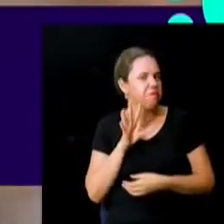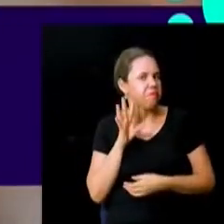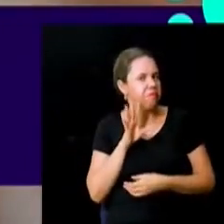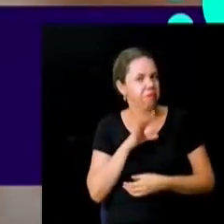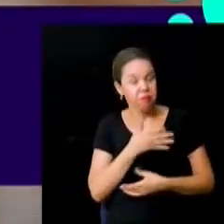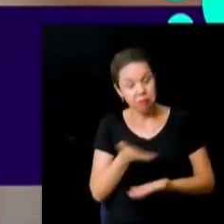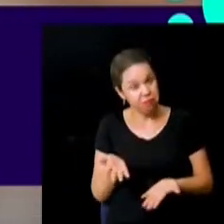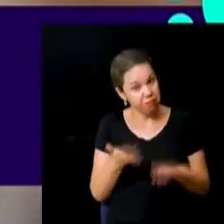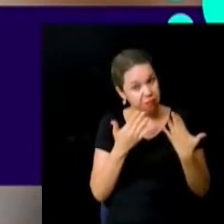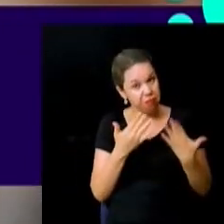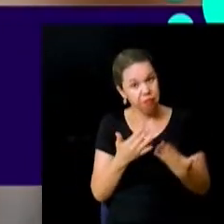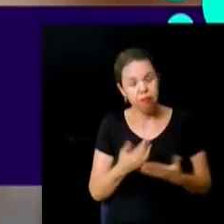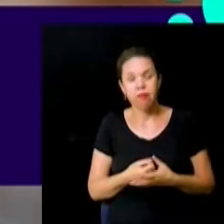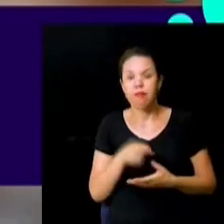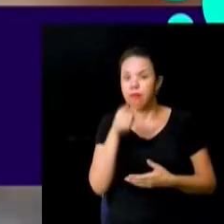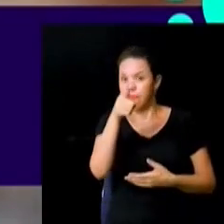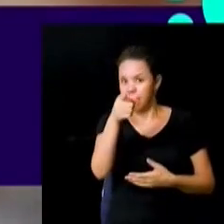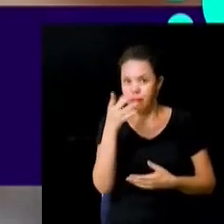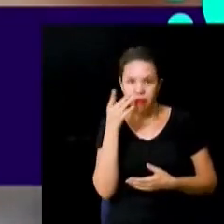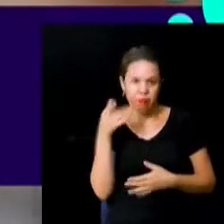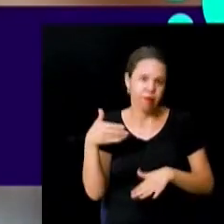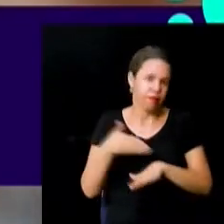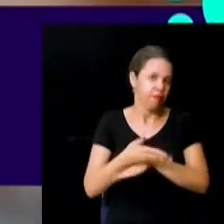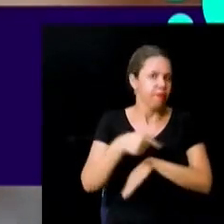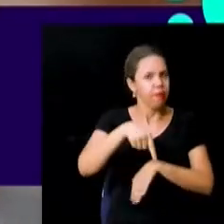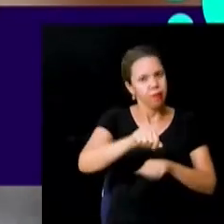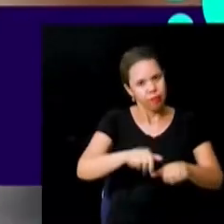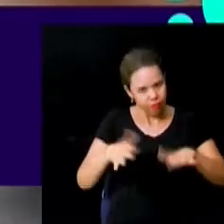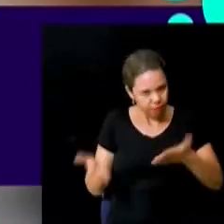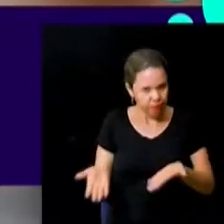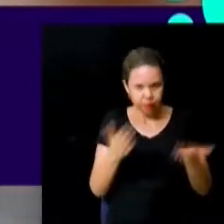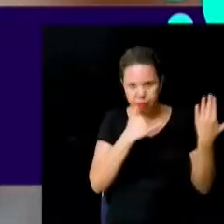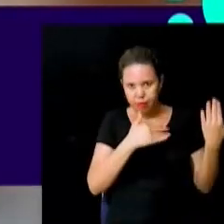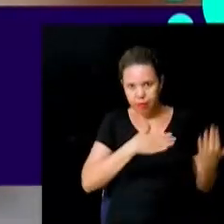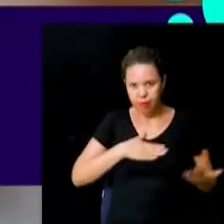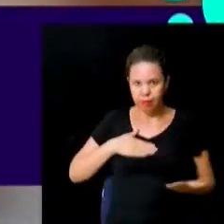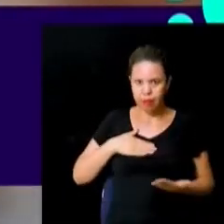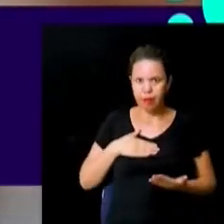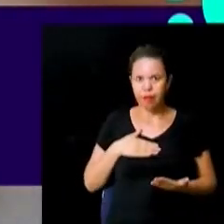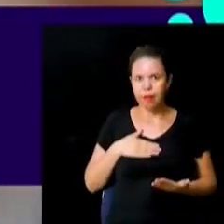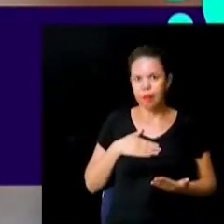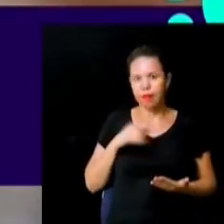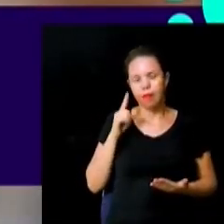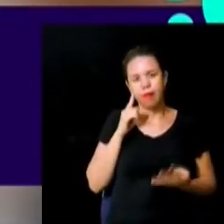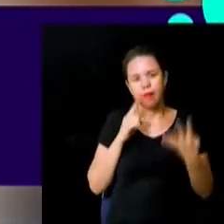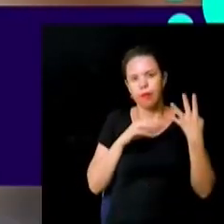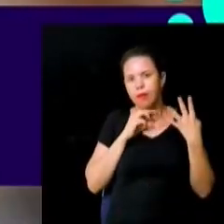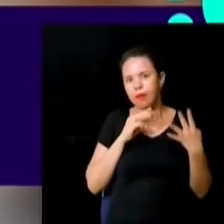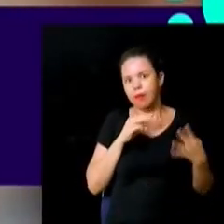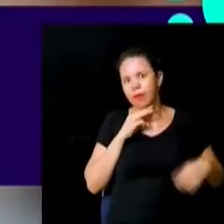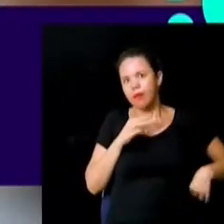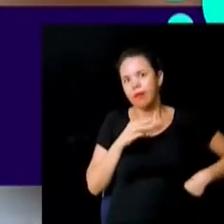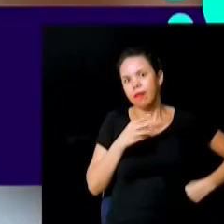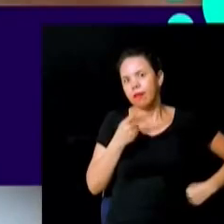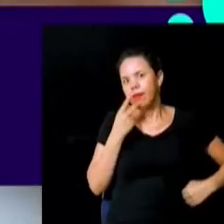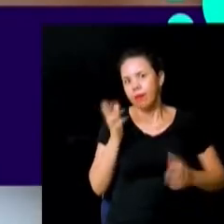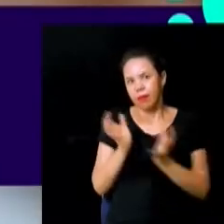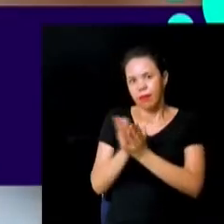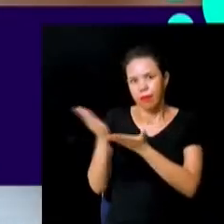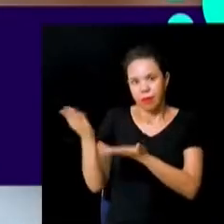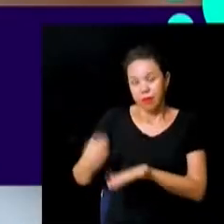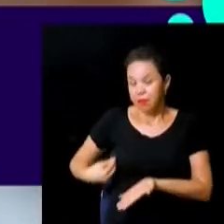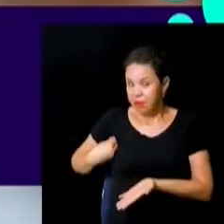E é claro que ela só vai ficar completa com a sua presença, então vem curtir com a gente neste dia 4 de março, Fala